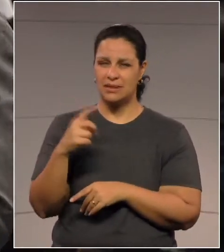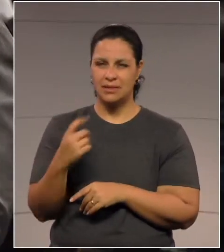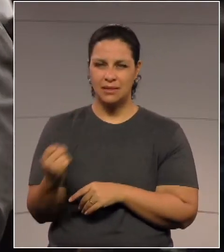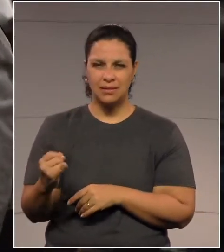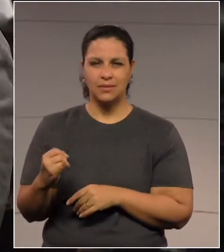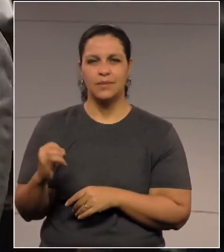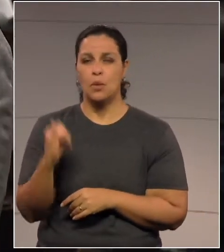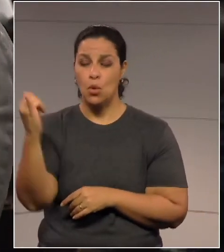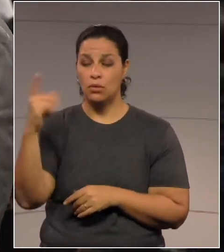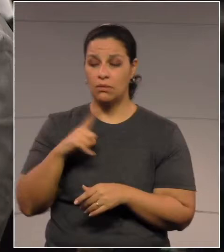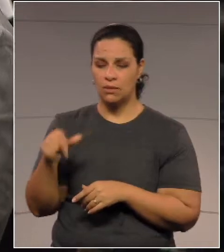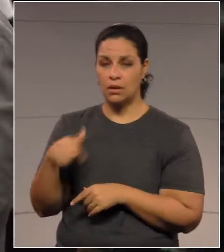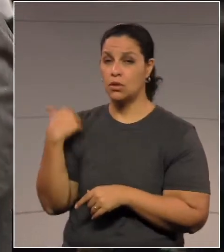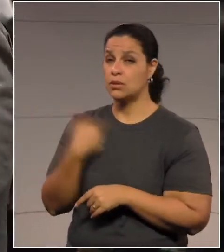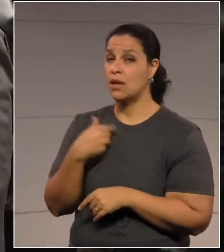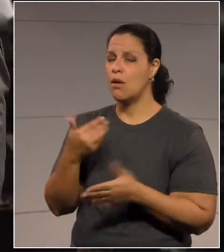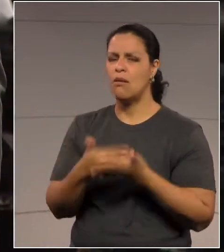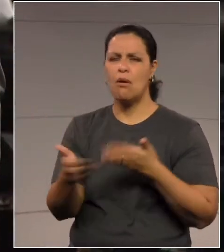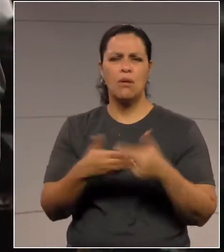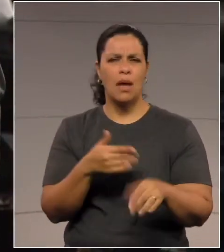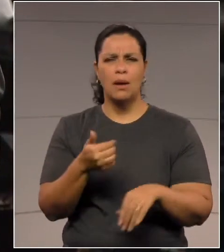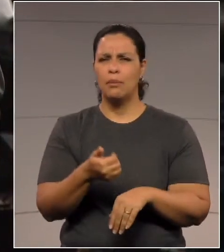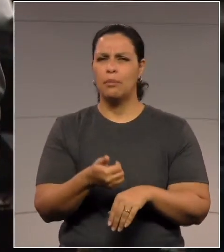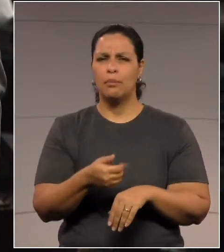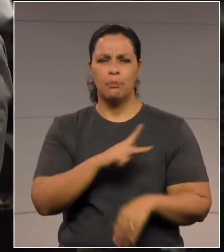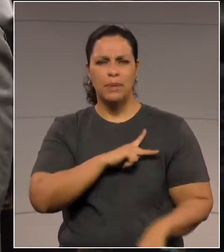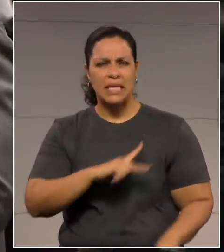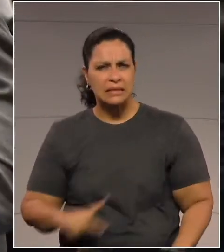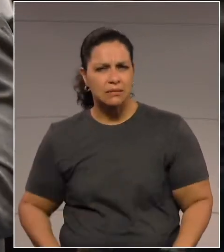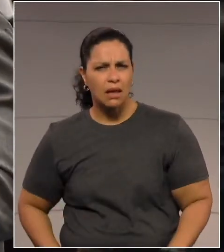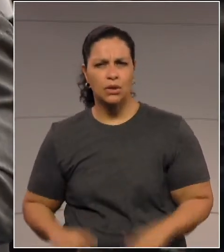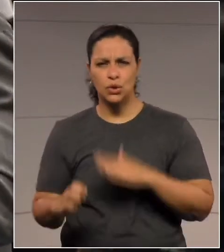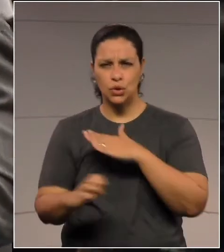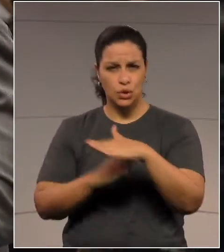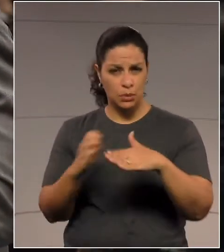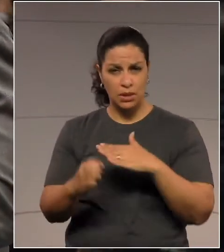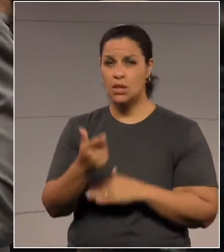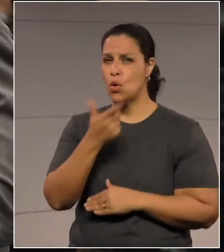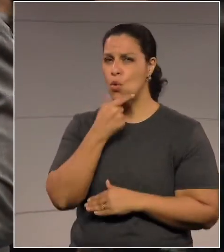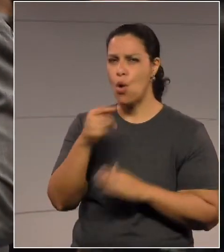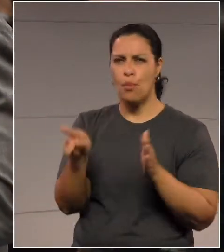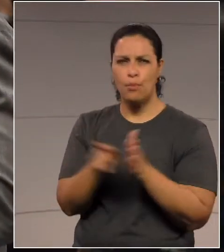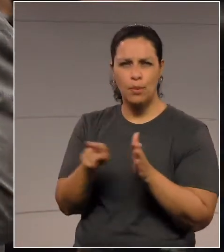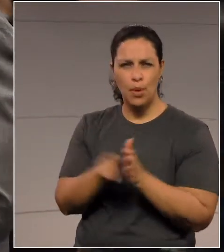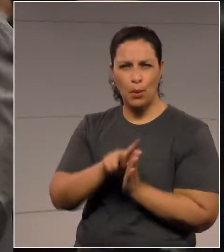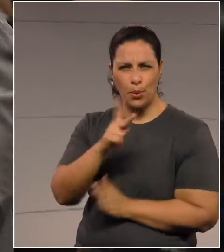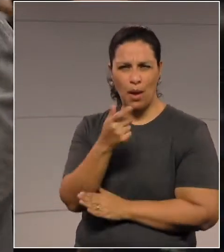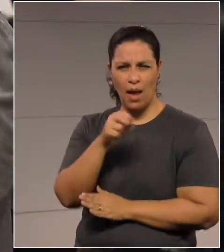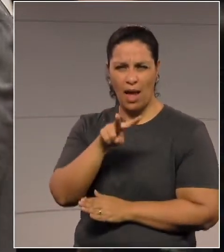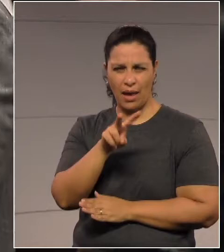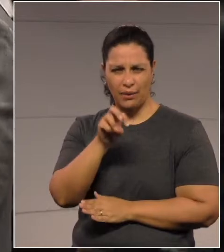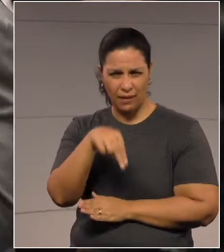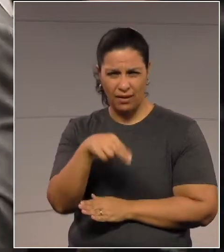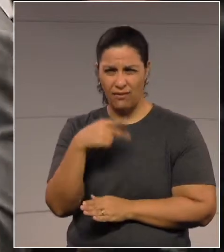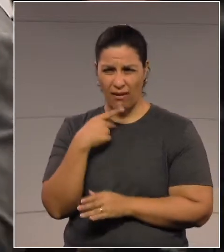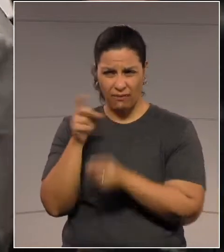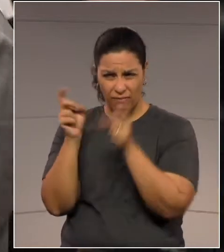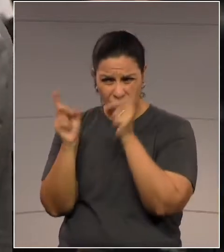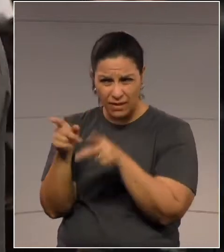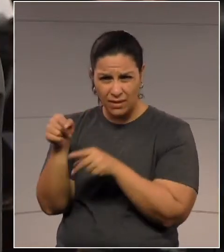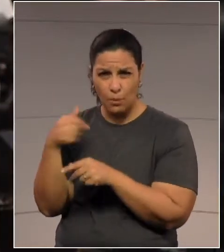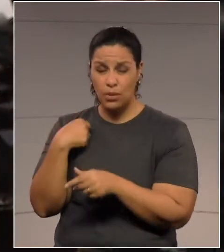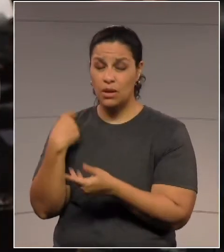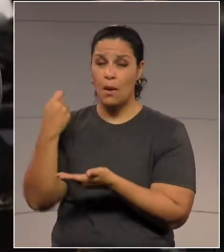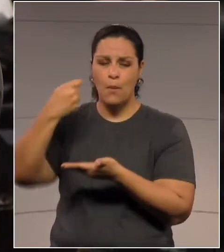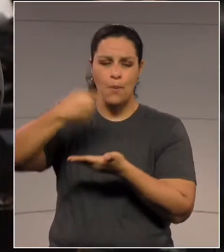presidente de empresa, até mesmo o velho da van, não faria uma besteira dessa. Porque você não vende aquilo que